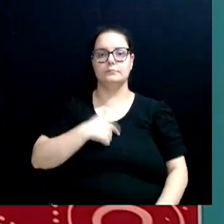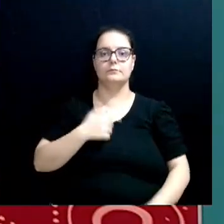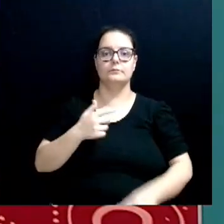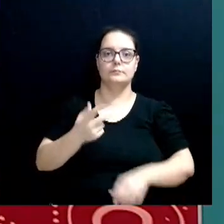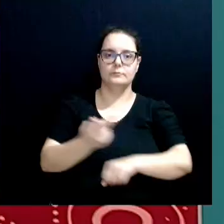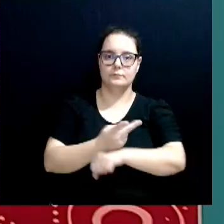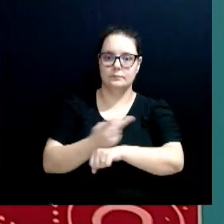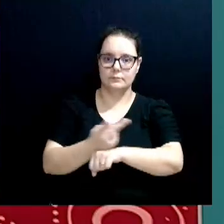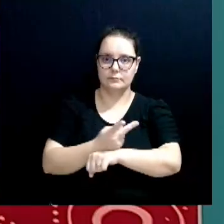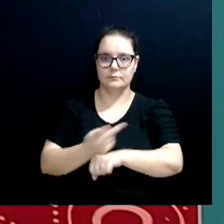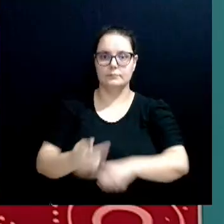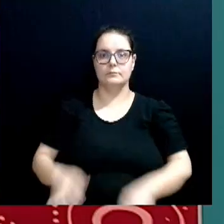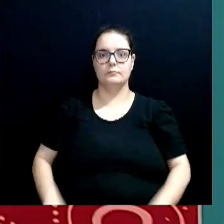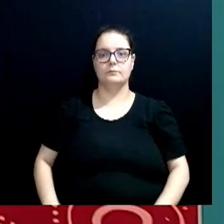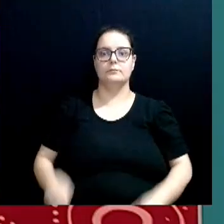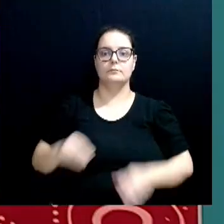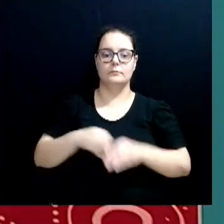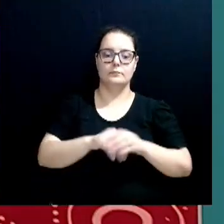dessa organização,